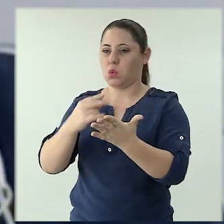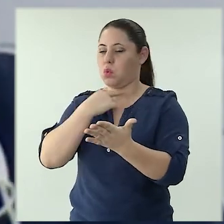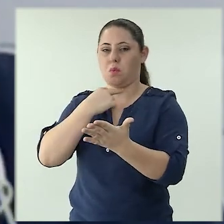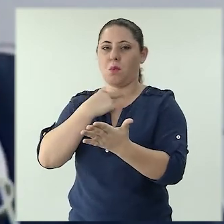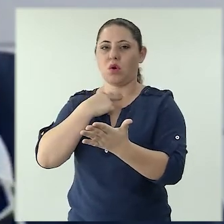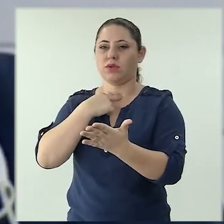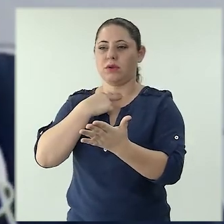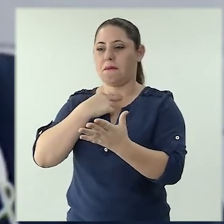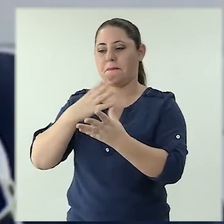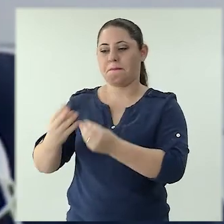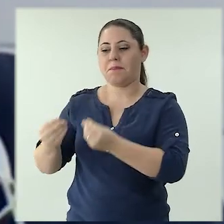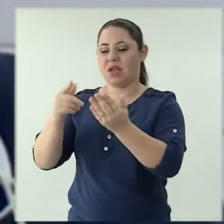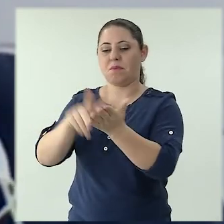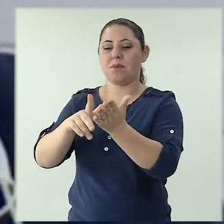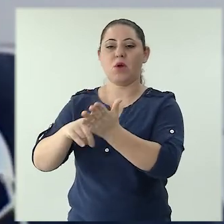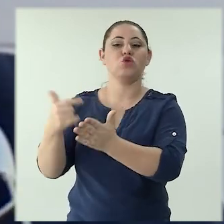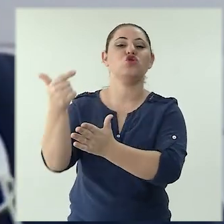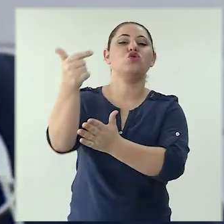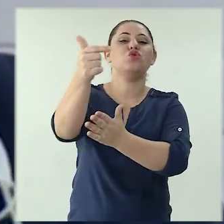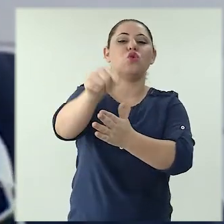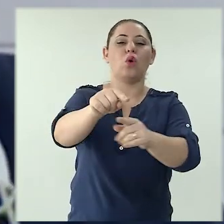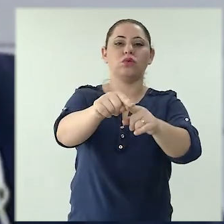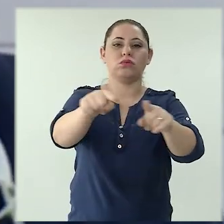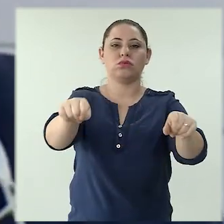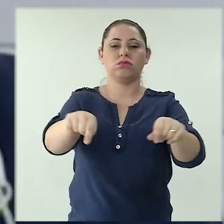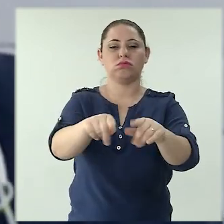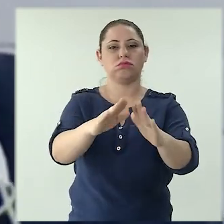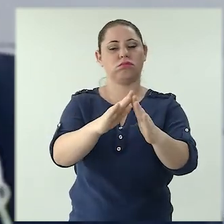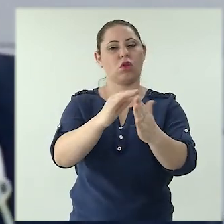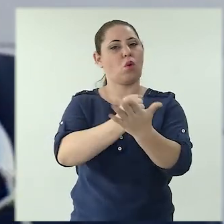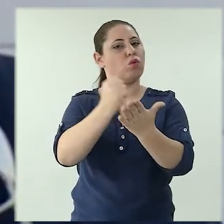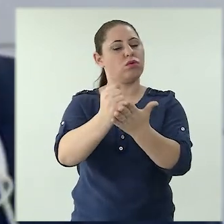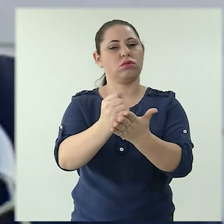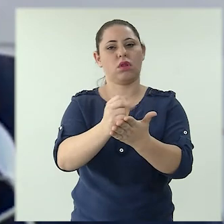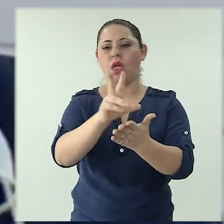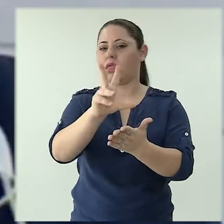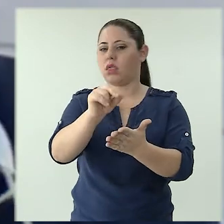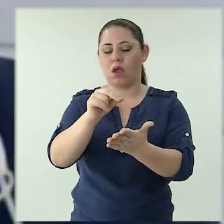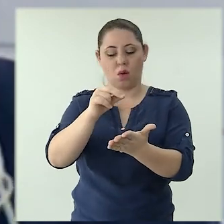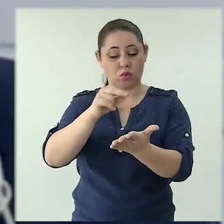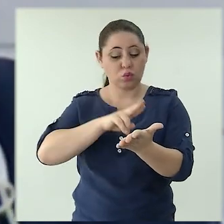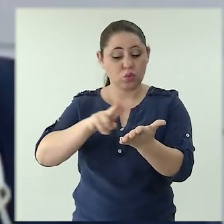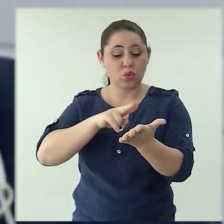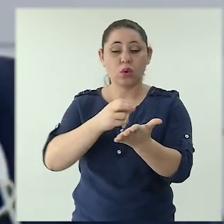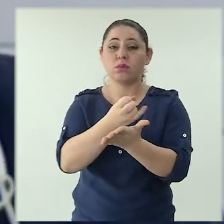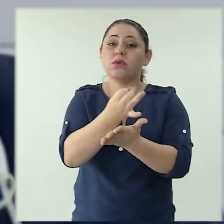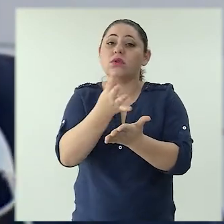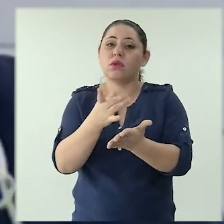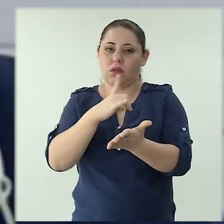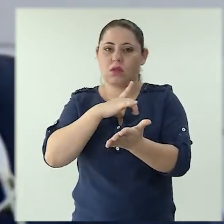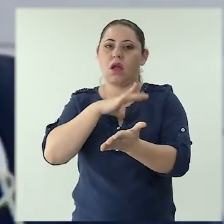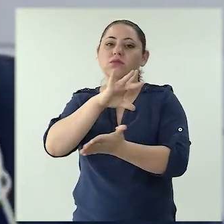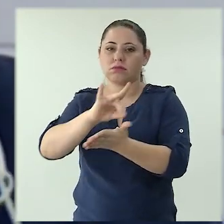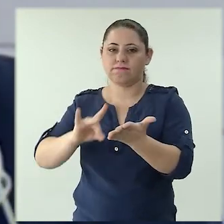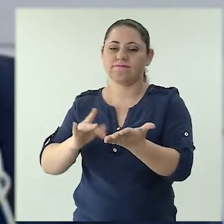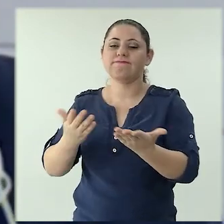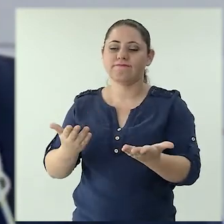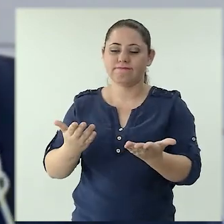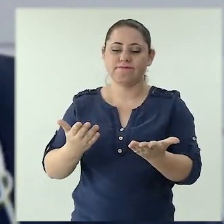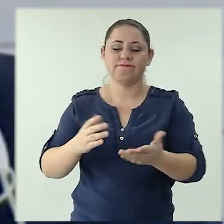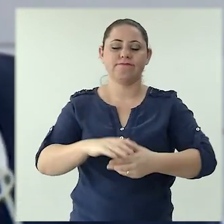posso tramitar o procedimento de uso capião extrajudicial em outro cartório que não seja aquele onde